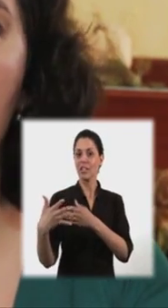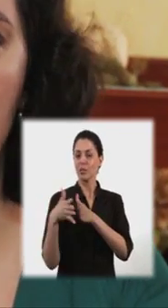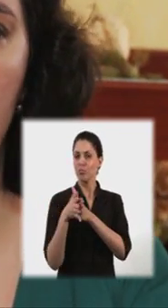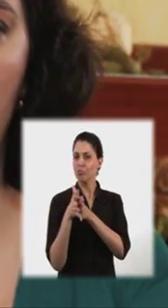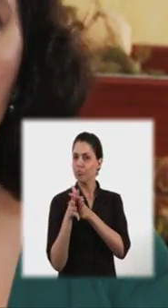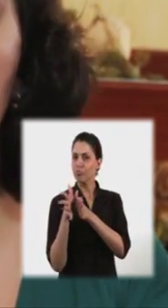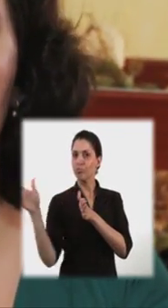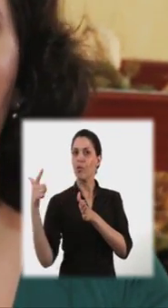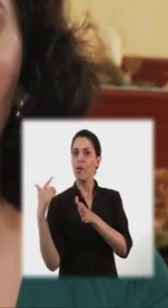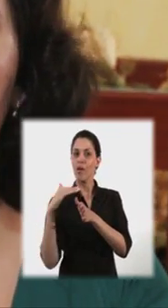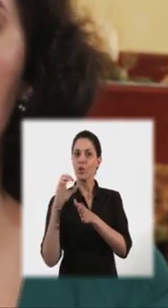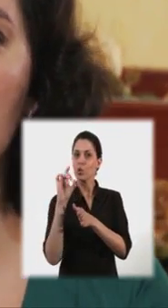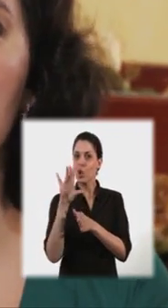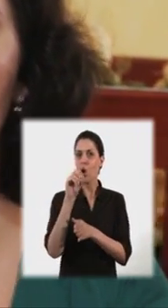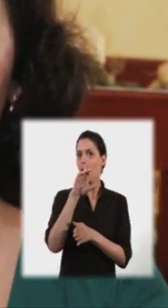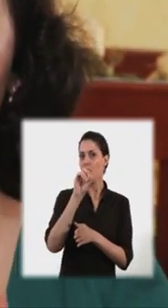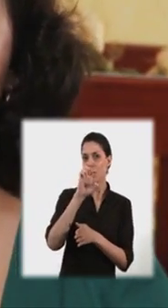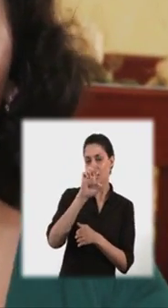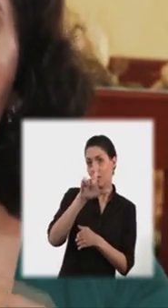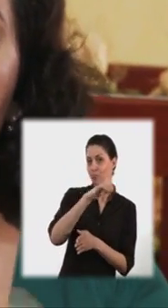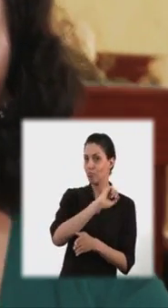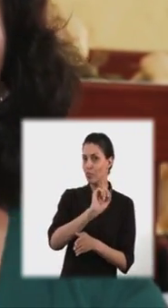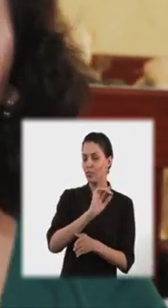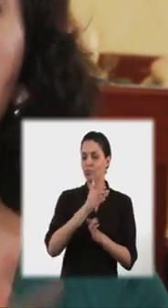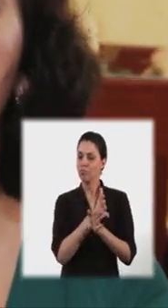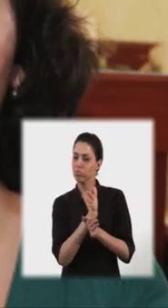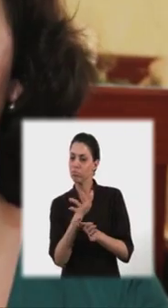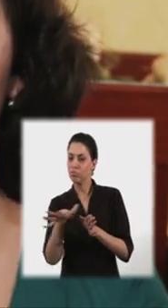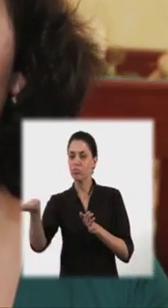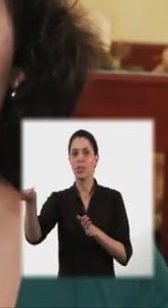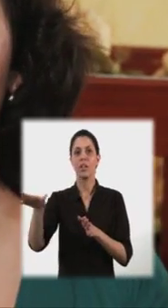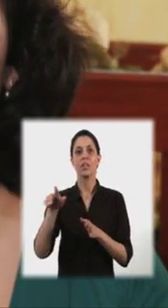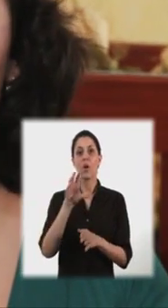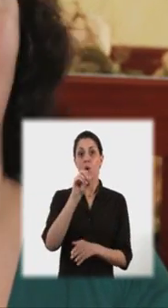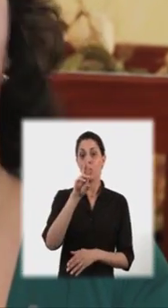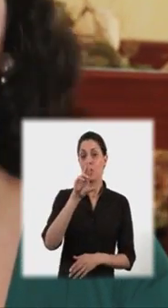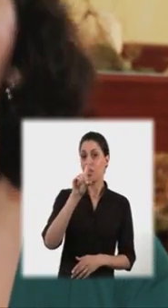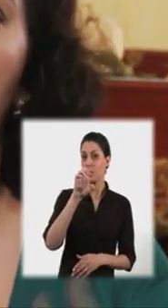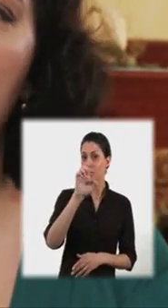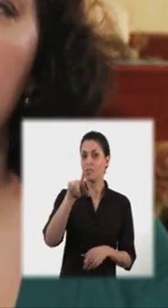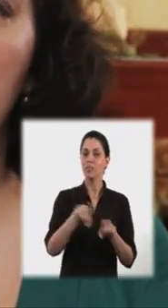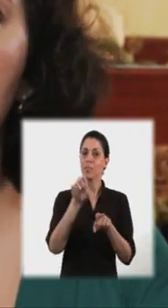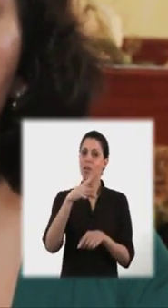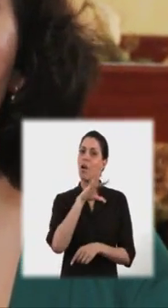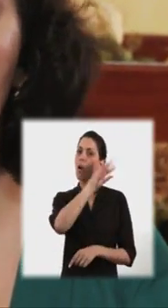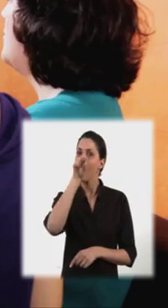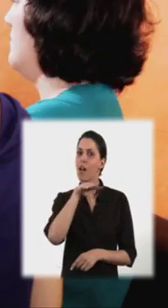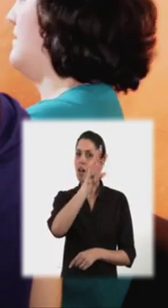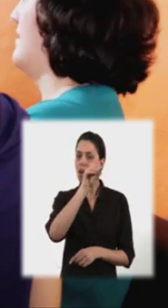ele parte da oralidade, né, ele é um gênero oral que transita também por um gênero escrito, ao conhecermos